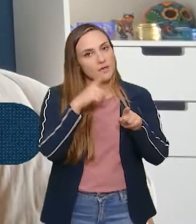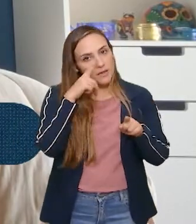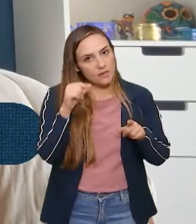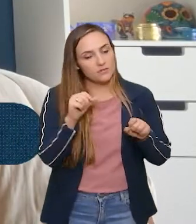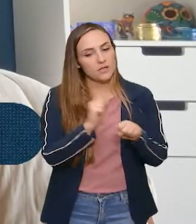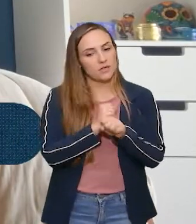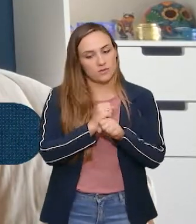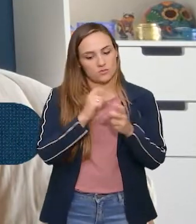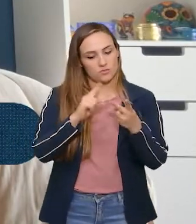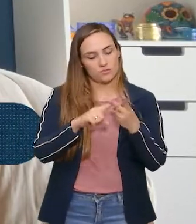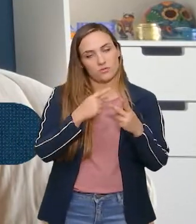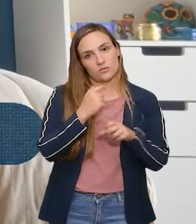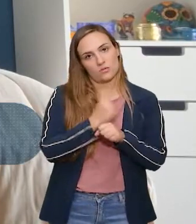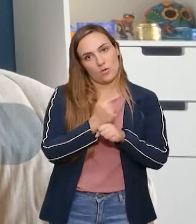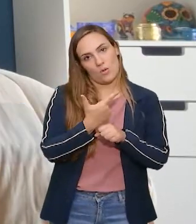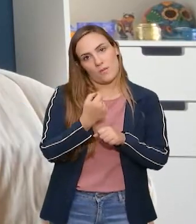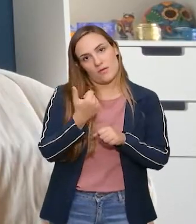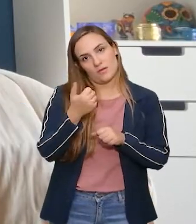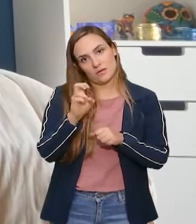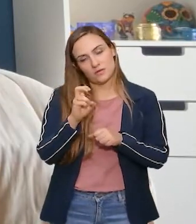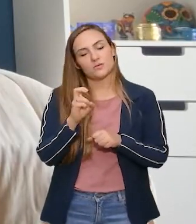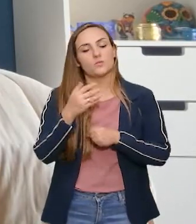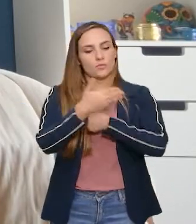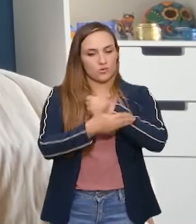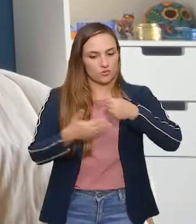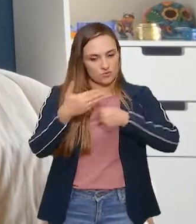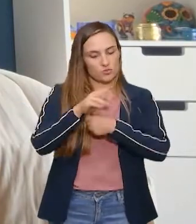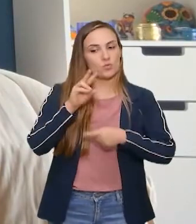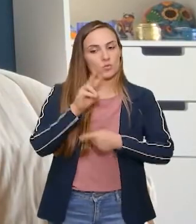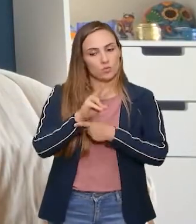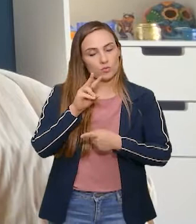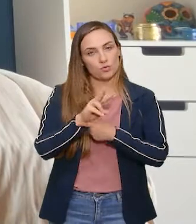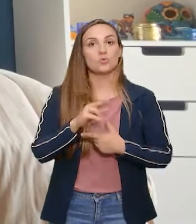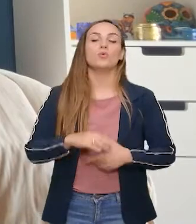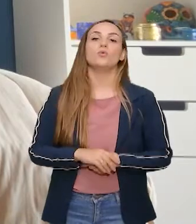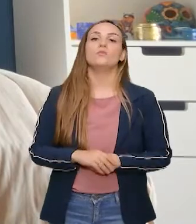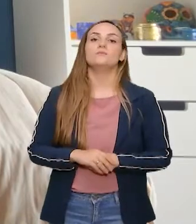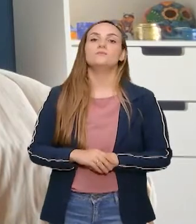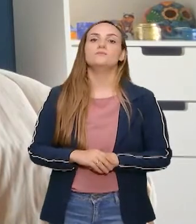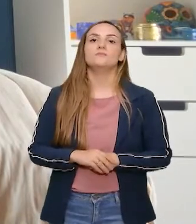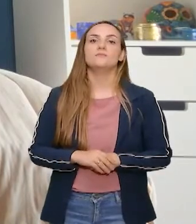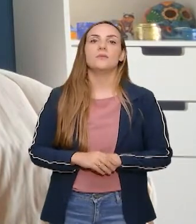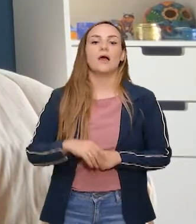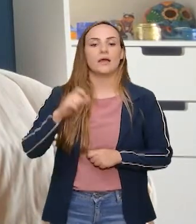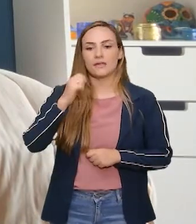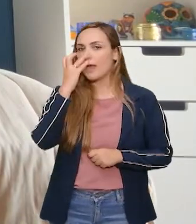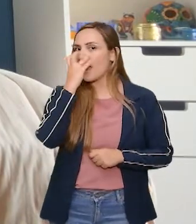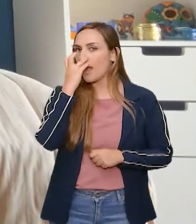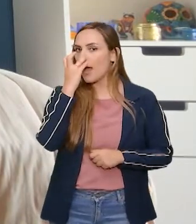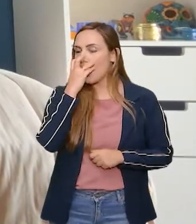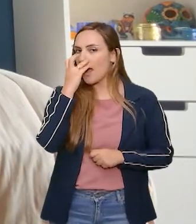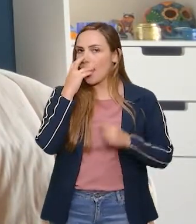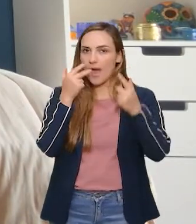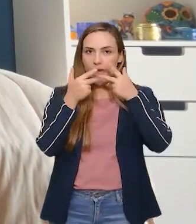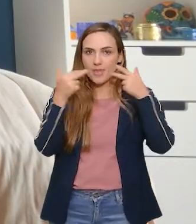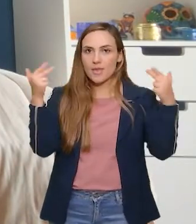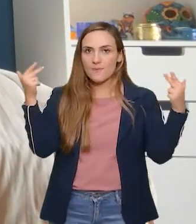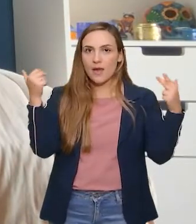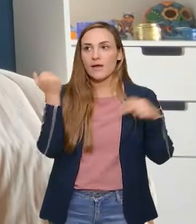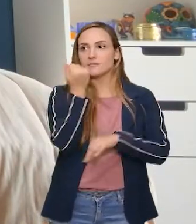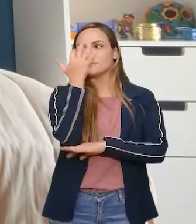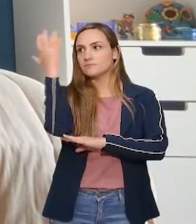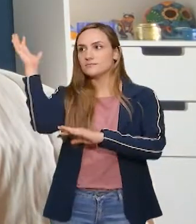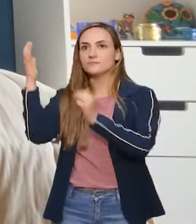2015 decidiu ampliar para a proteção, defesa e conservação da fauna brasileira, mais especificamente